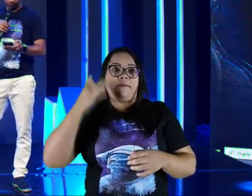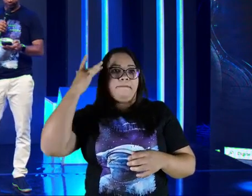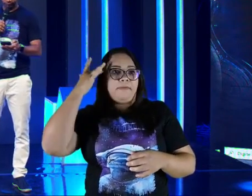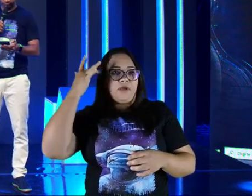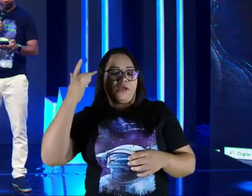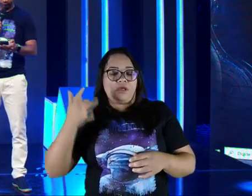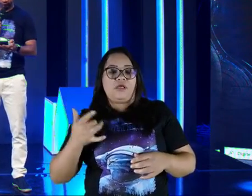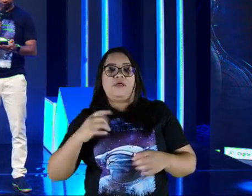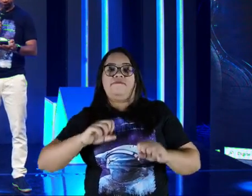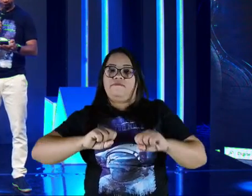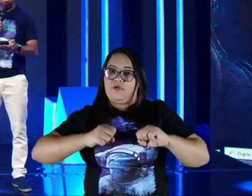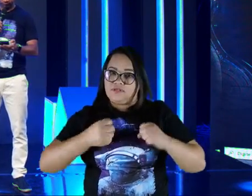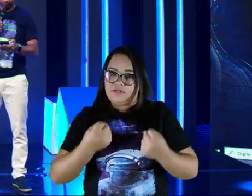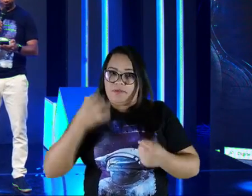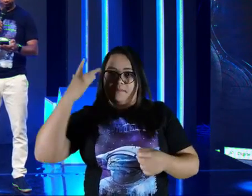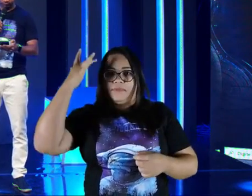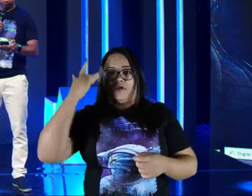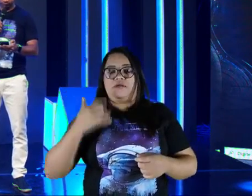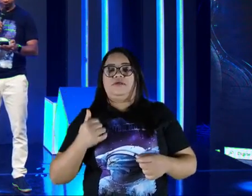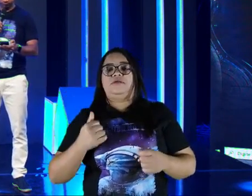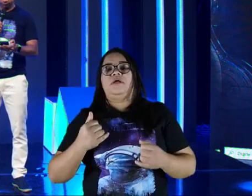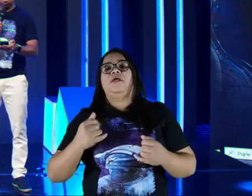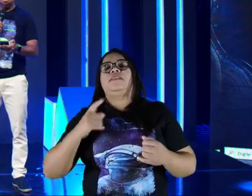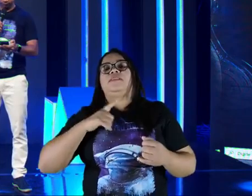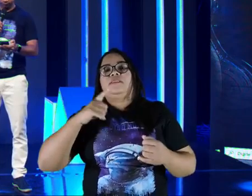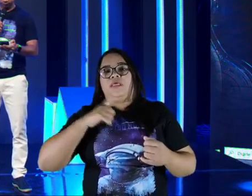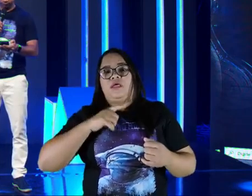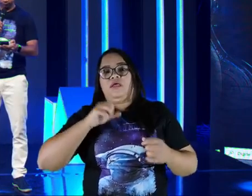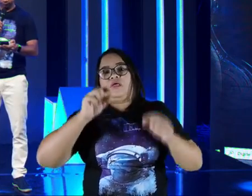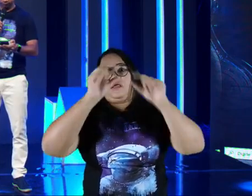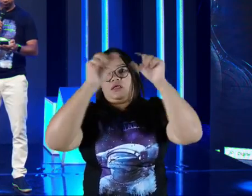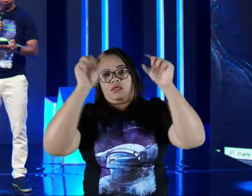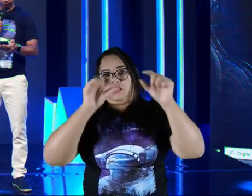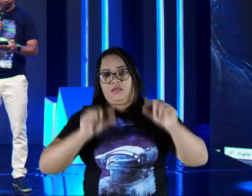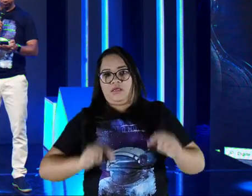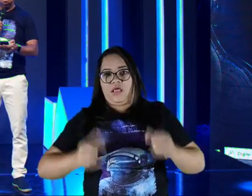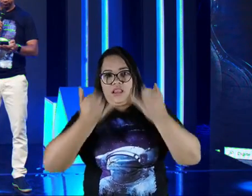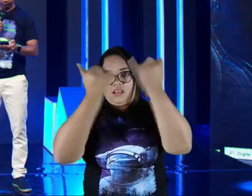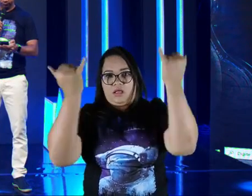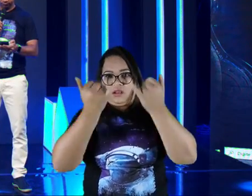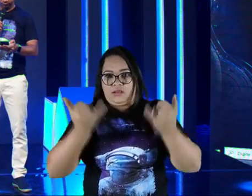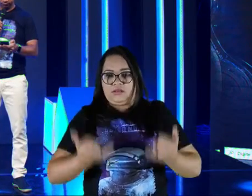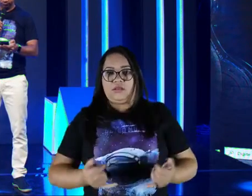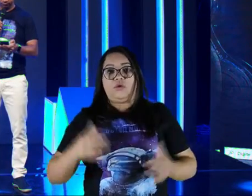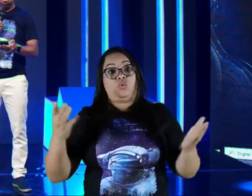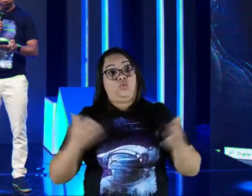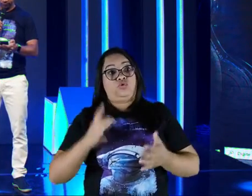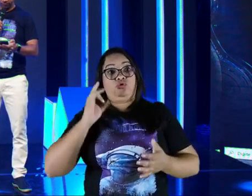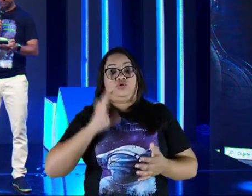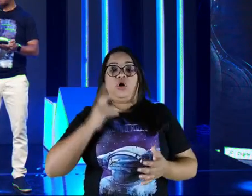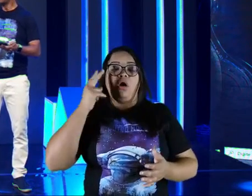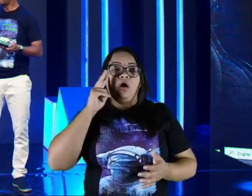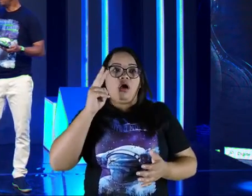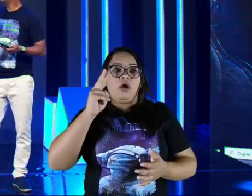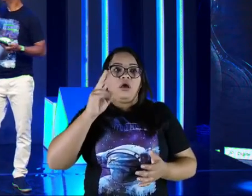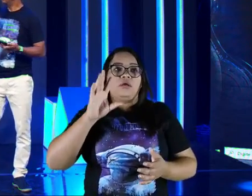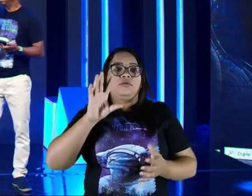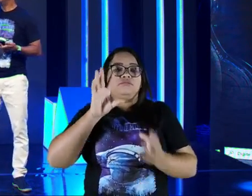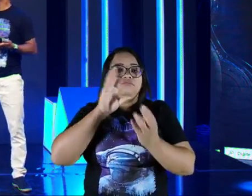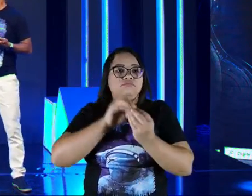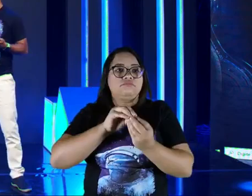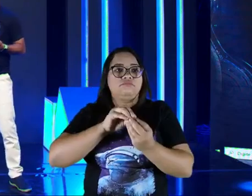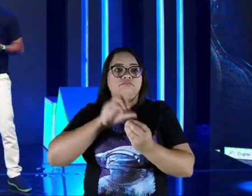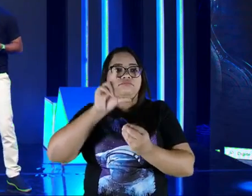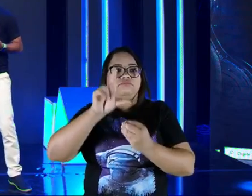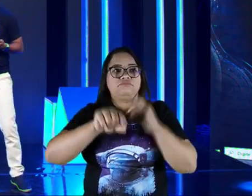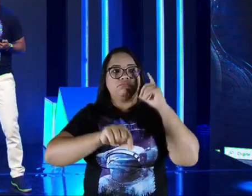amanhã, reforçando, amanhã os links estarão lá. Hoje você só vai escolher ali, pastor, na lista o que